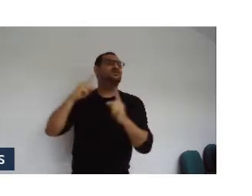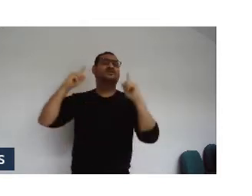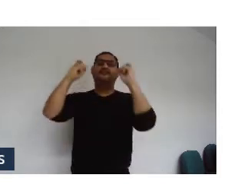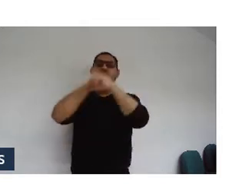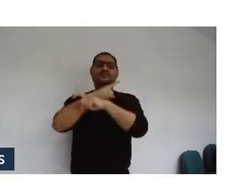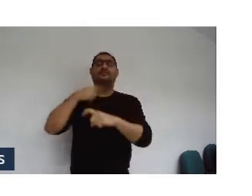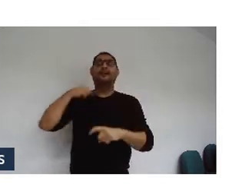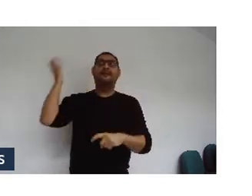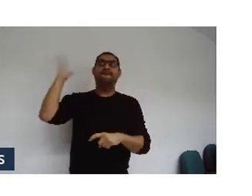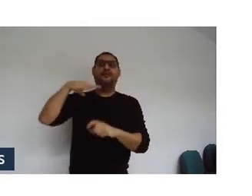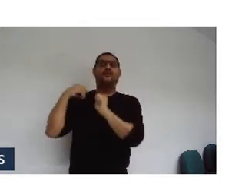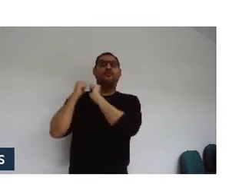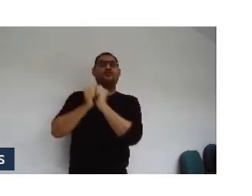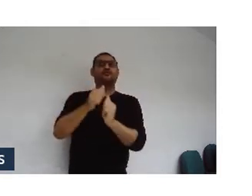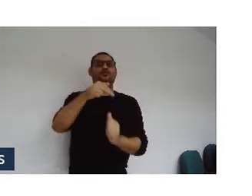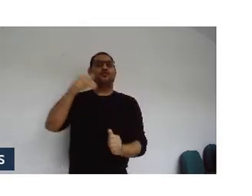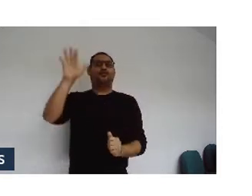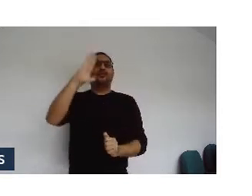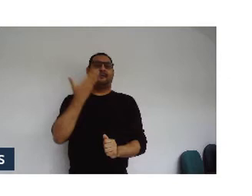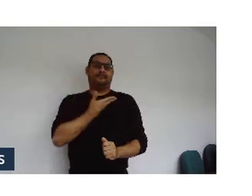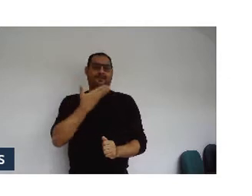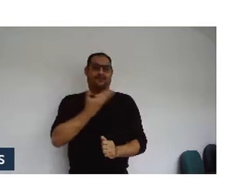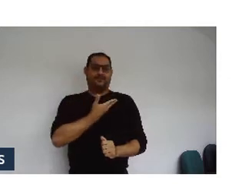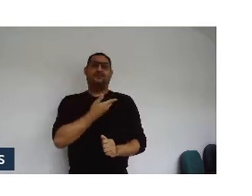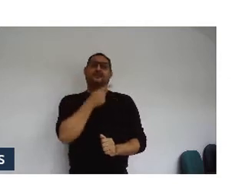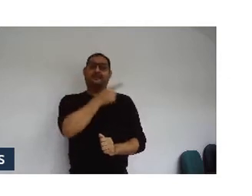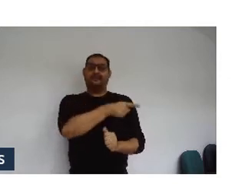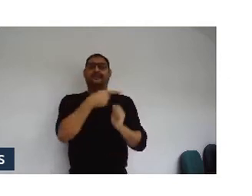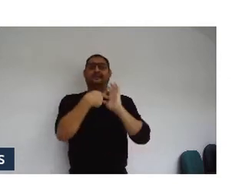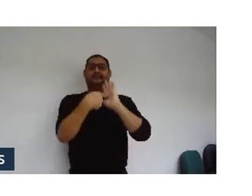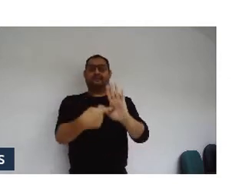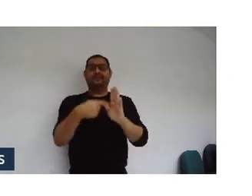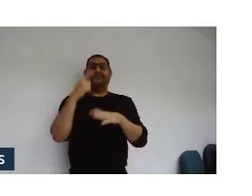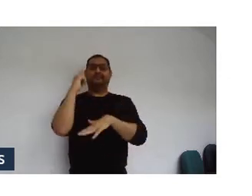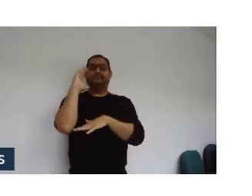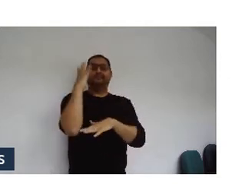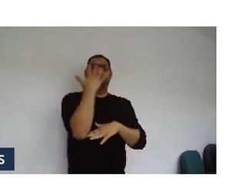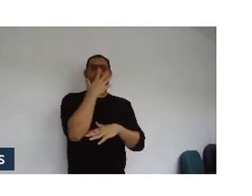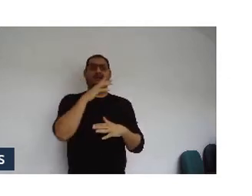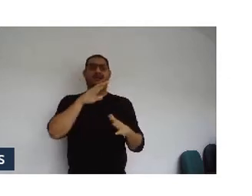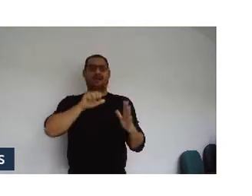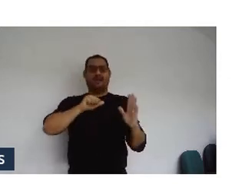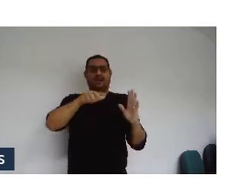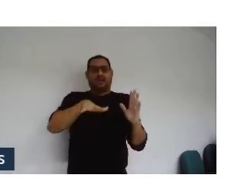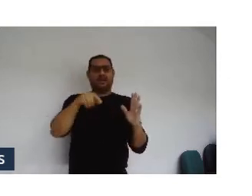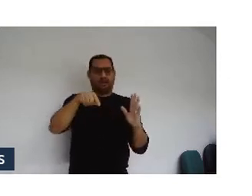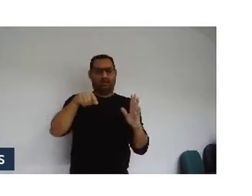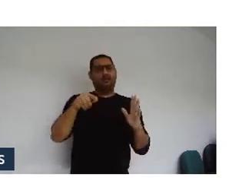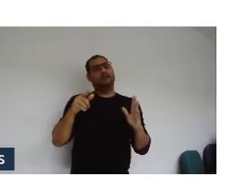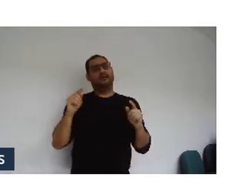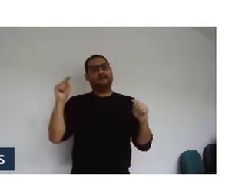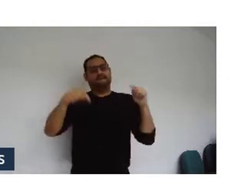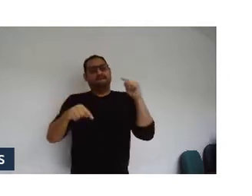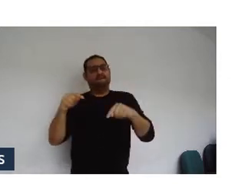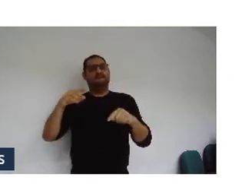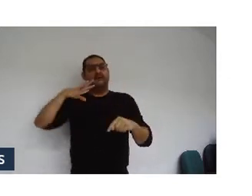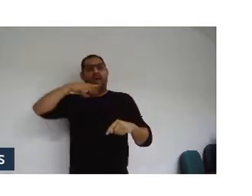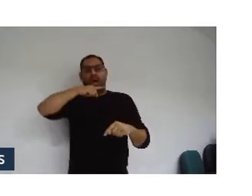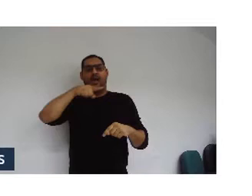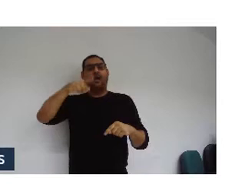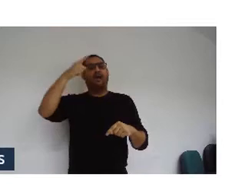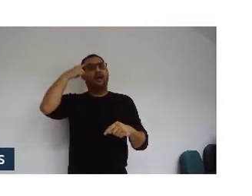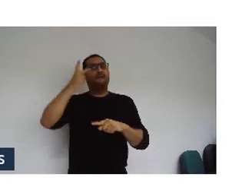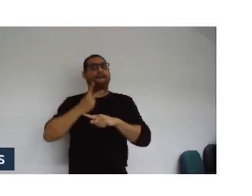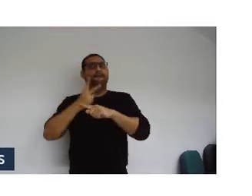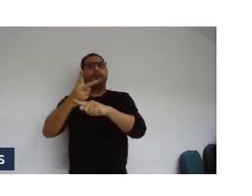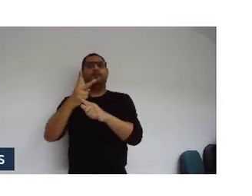de tal procura na paisagem semiótica queer, no parque, com discursos contemporâneos relativos à procura